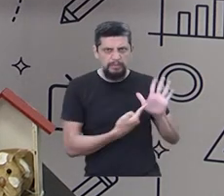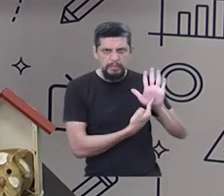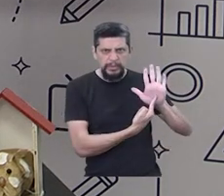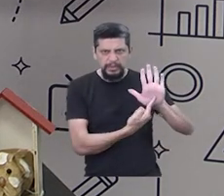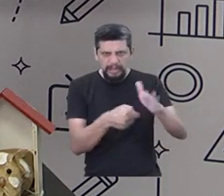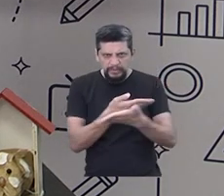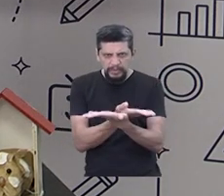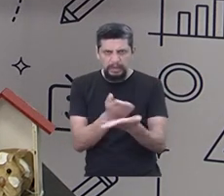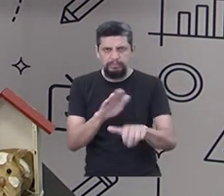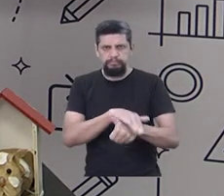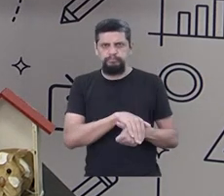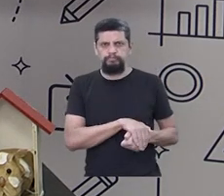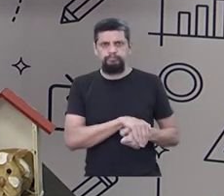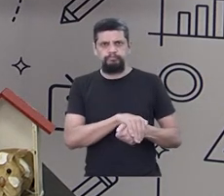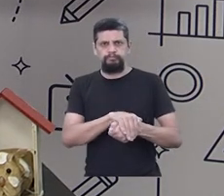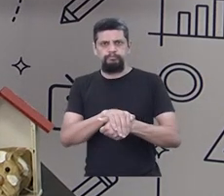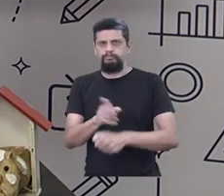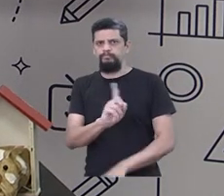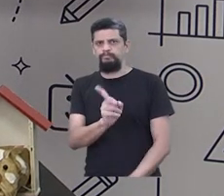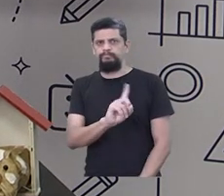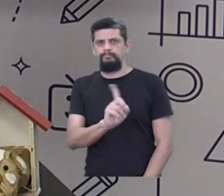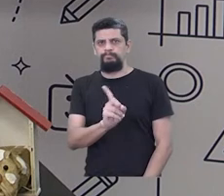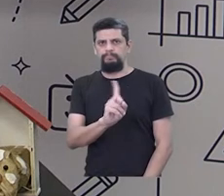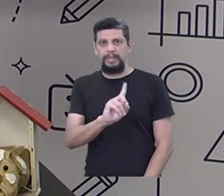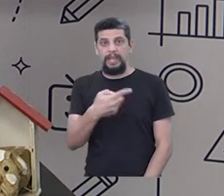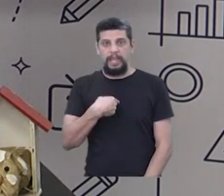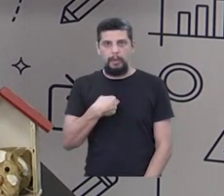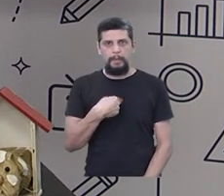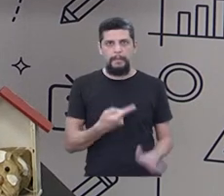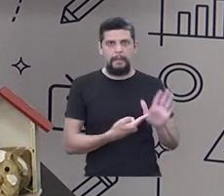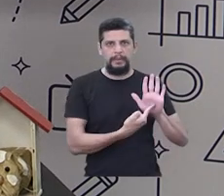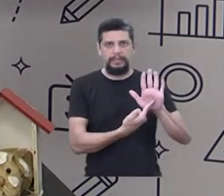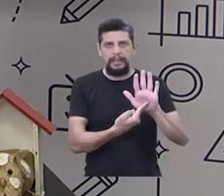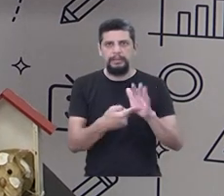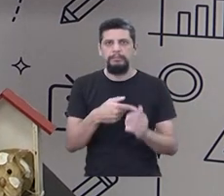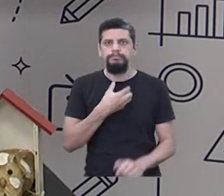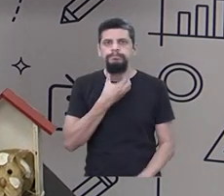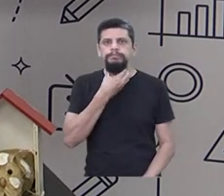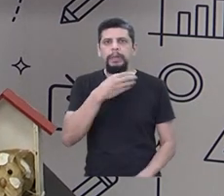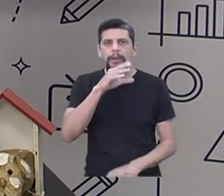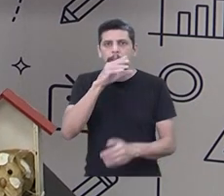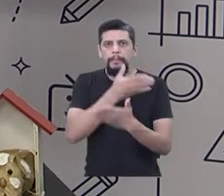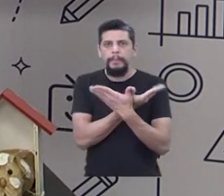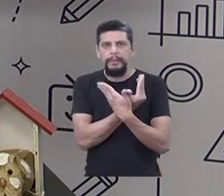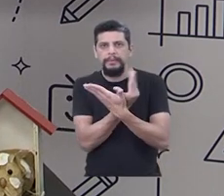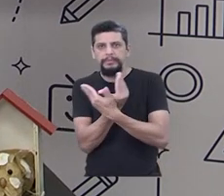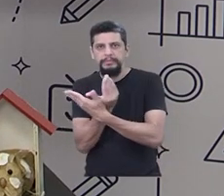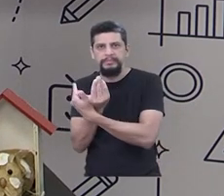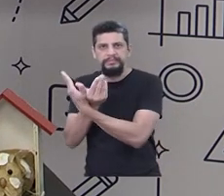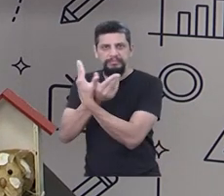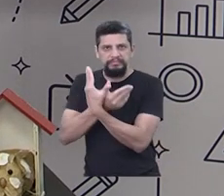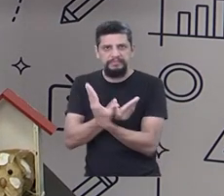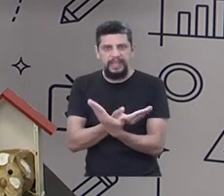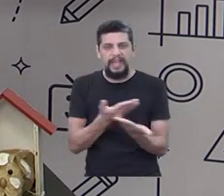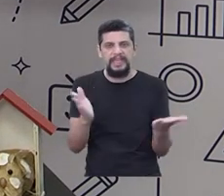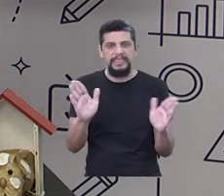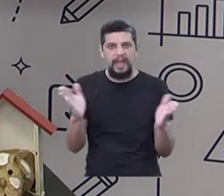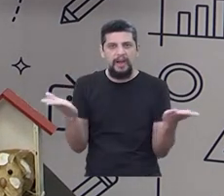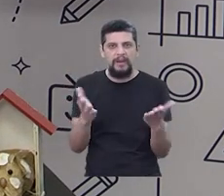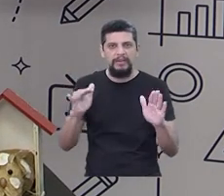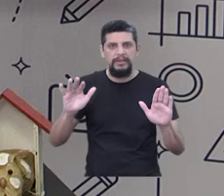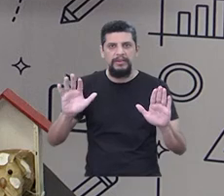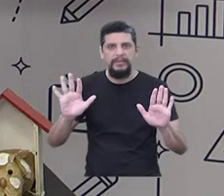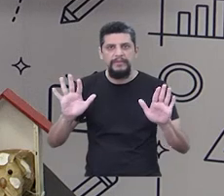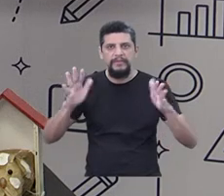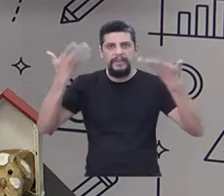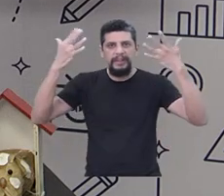Apresentei um jabuti? Não, apresentei uma pomba, mas não um pássaro qualquer, não é verdade? Então,